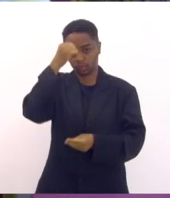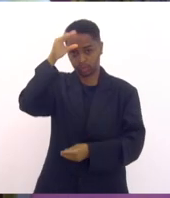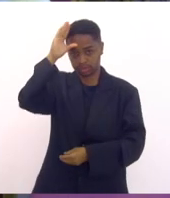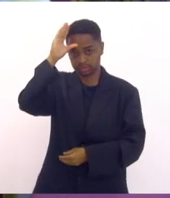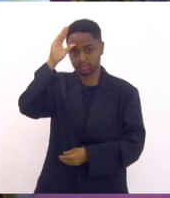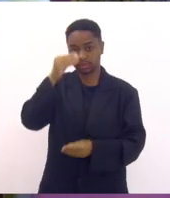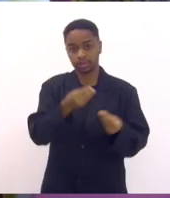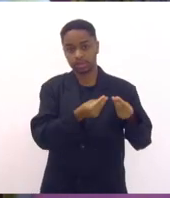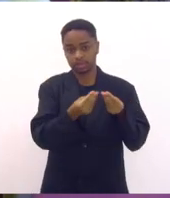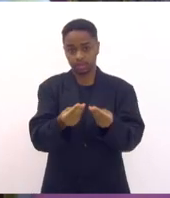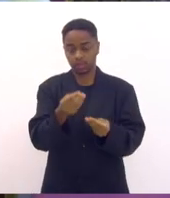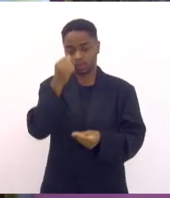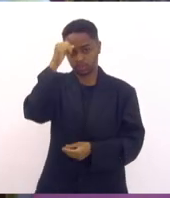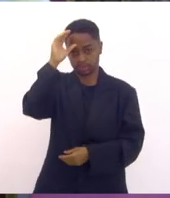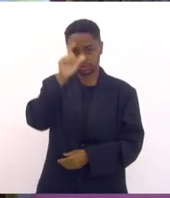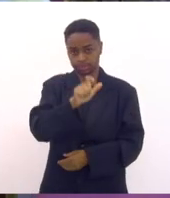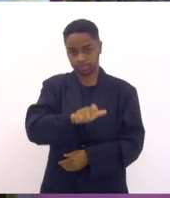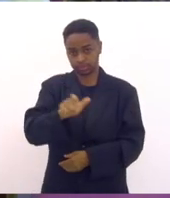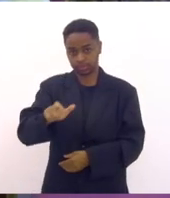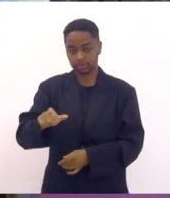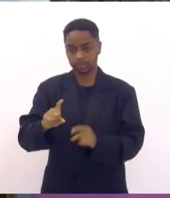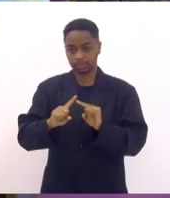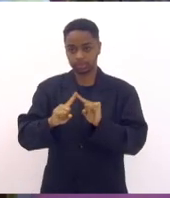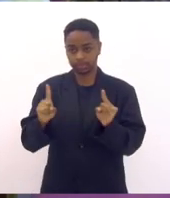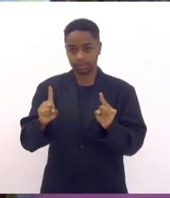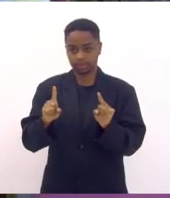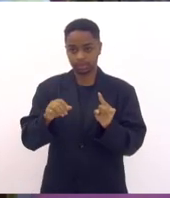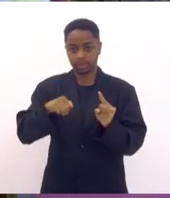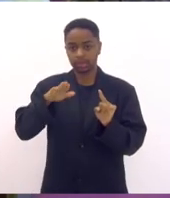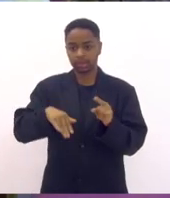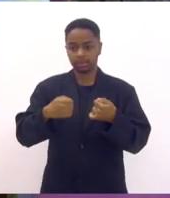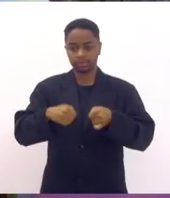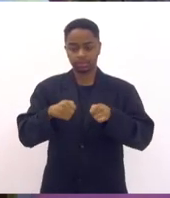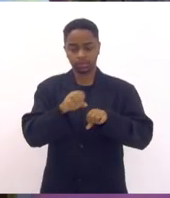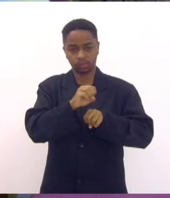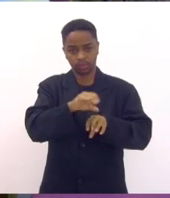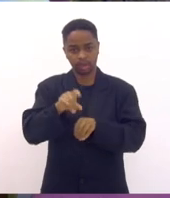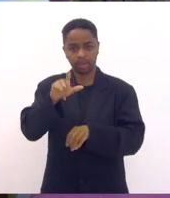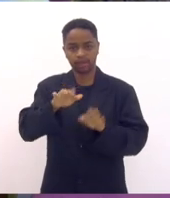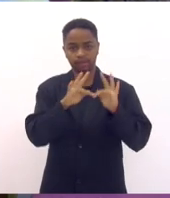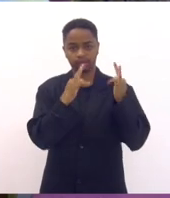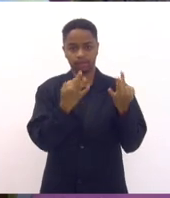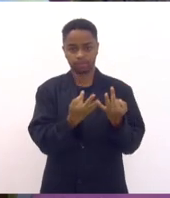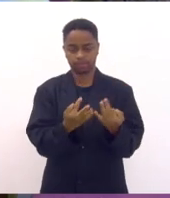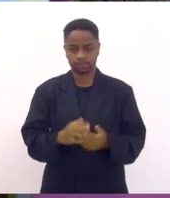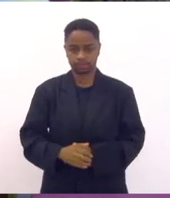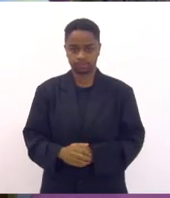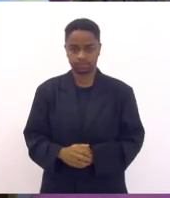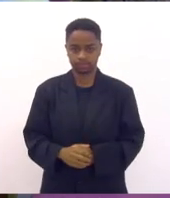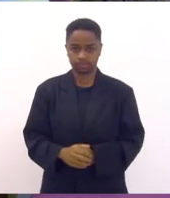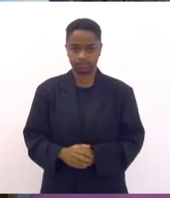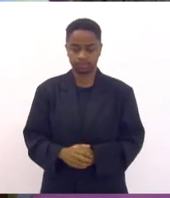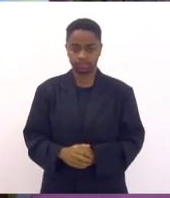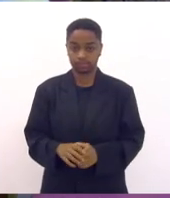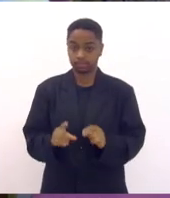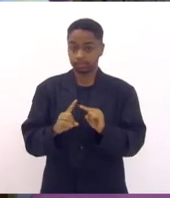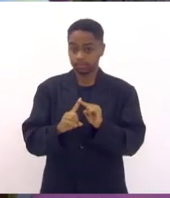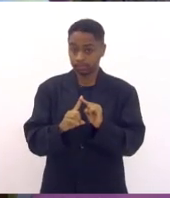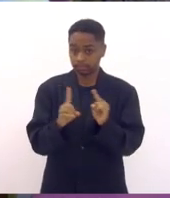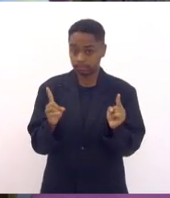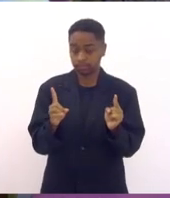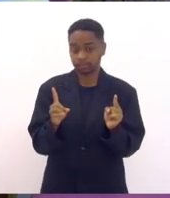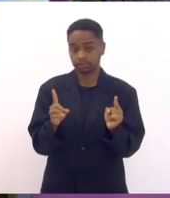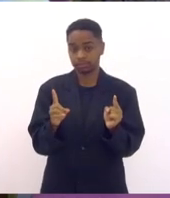leva o conhecimento mas quem tem que educar é o pai e a mãe mas por algum motivo